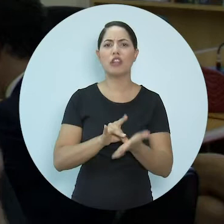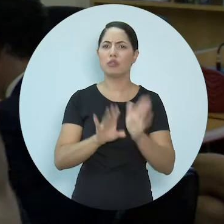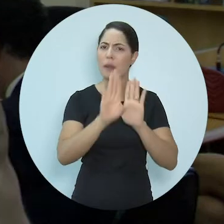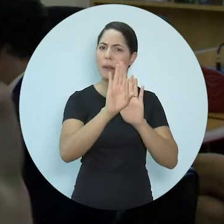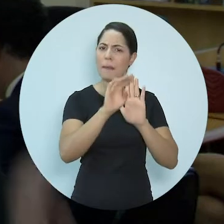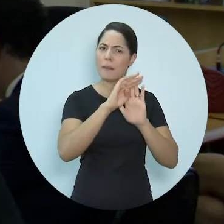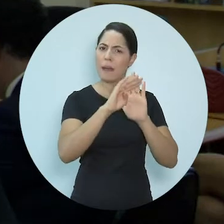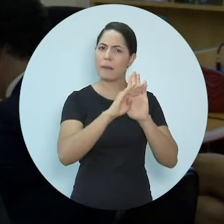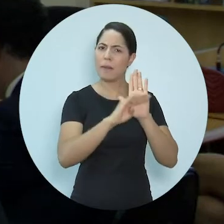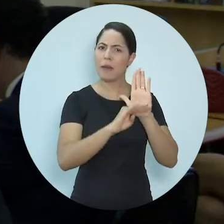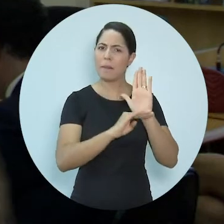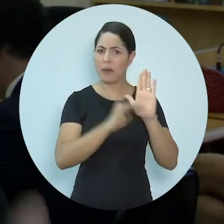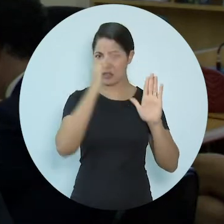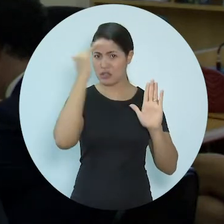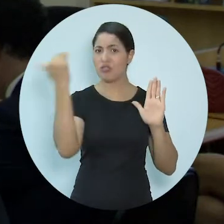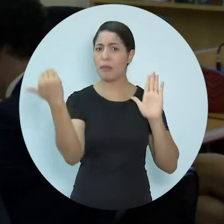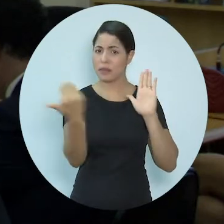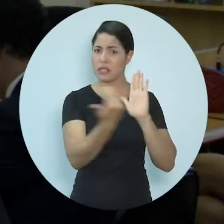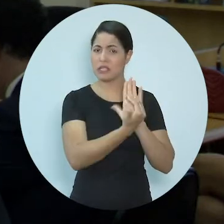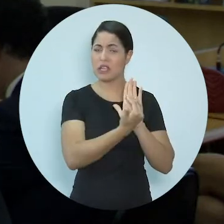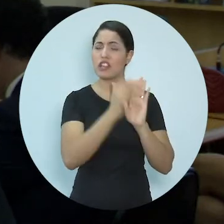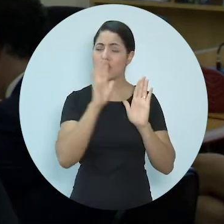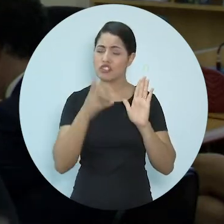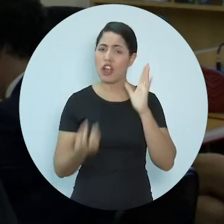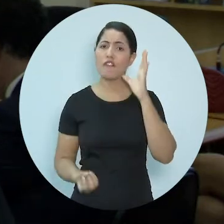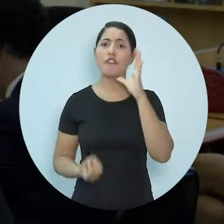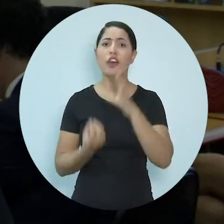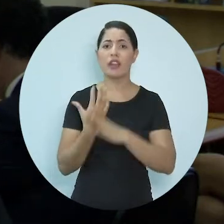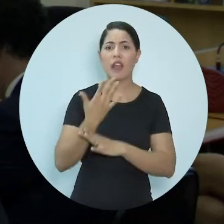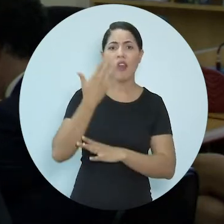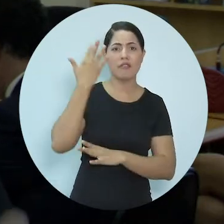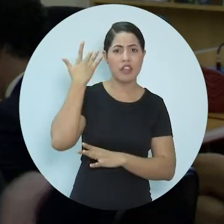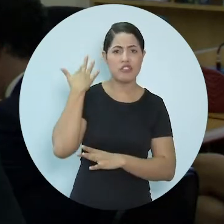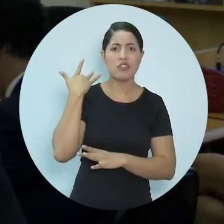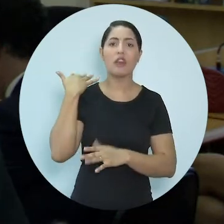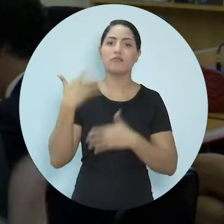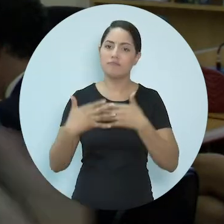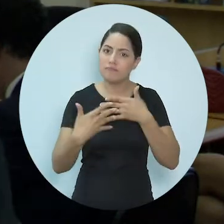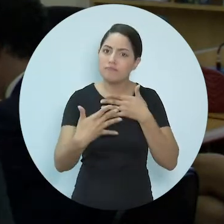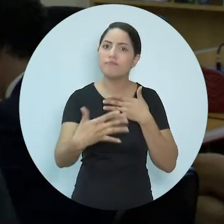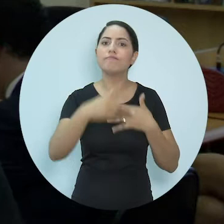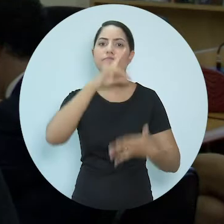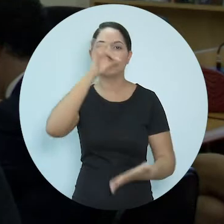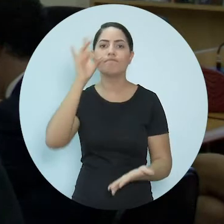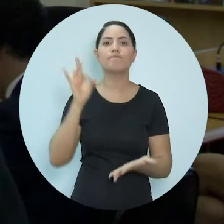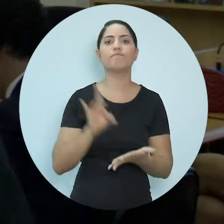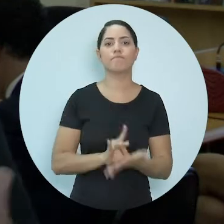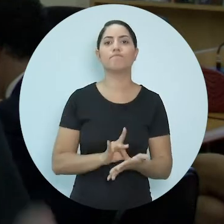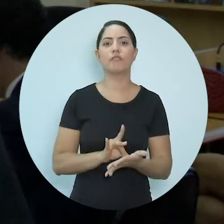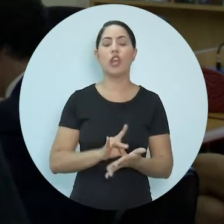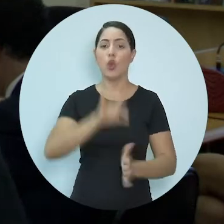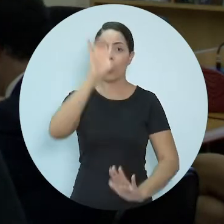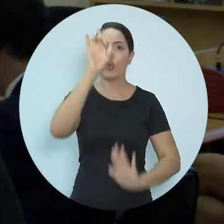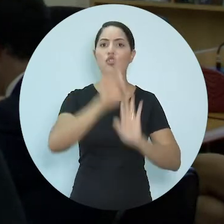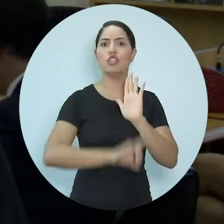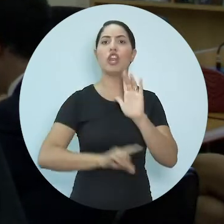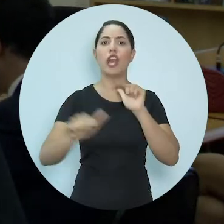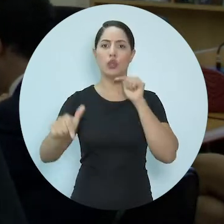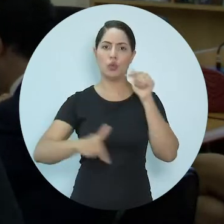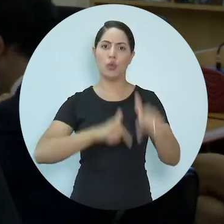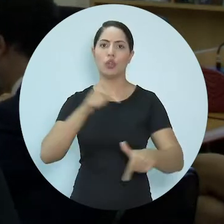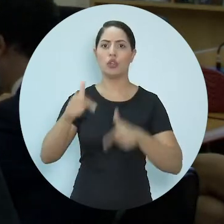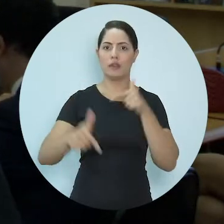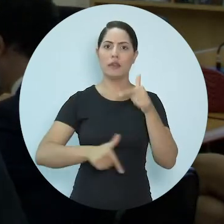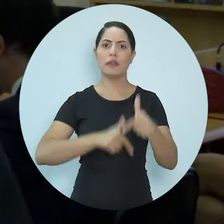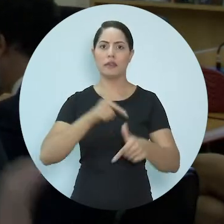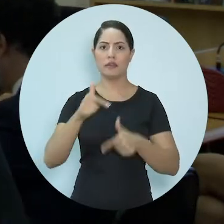trabalho dentro dos seus princípios e seus patamares, como foi criado, e daí para frente, mantendo o direito